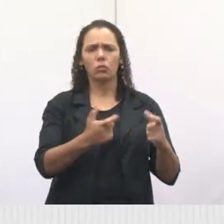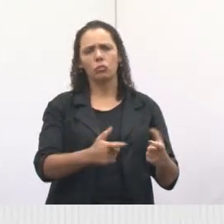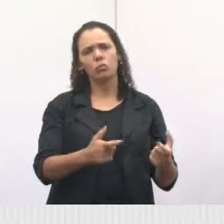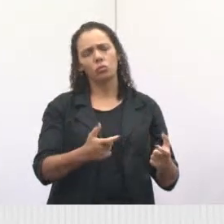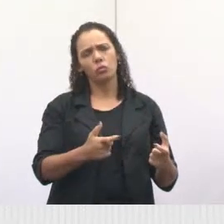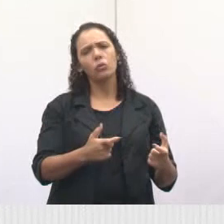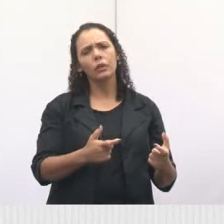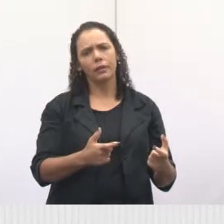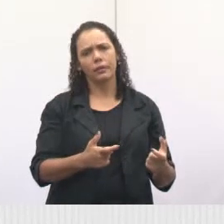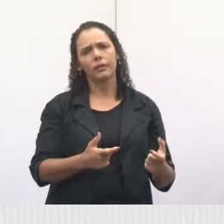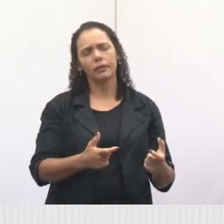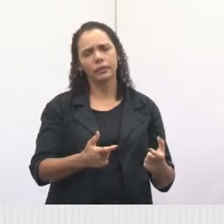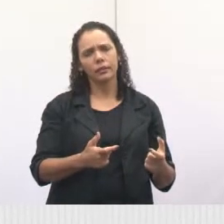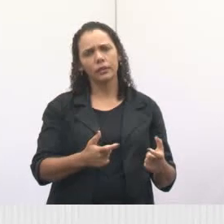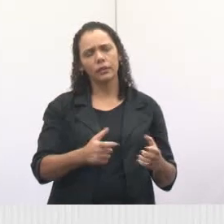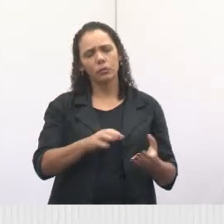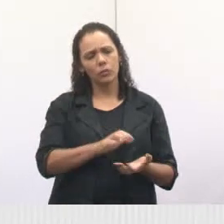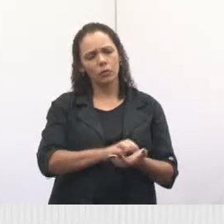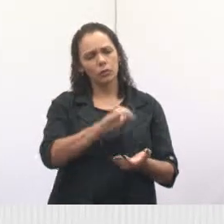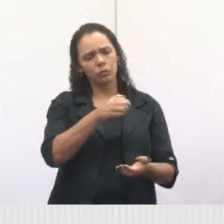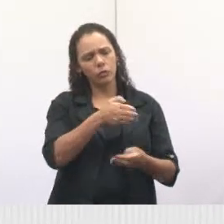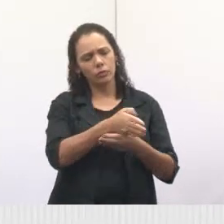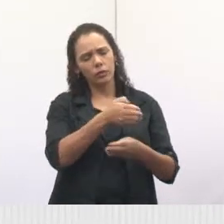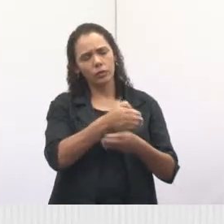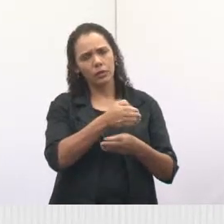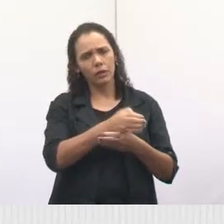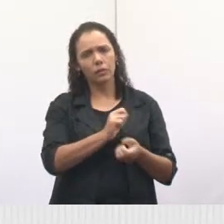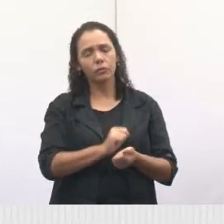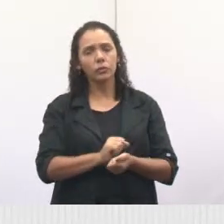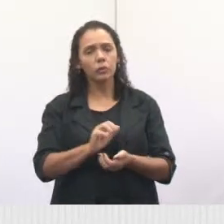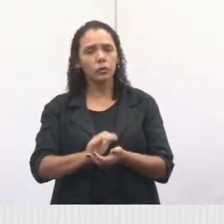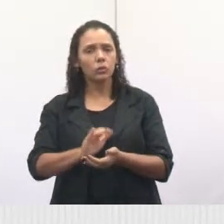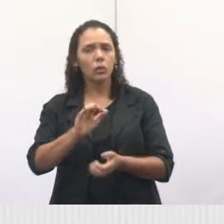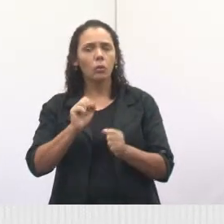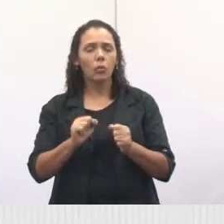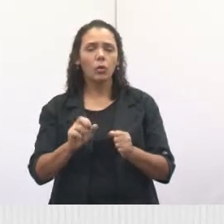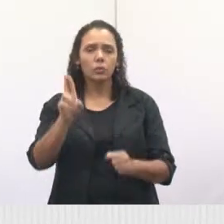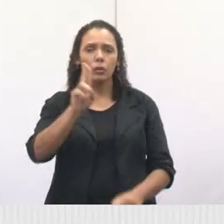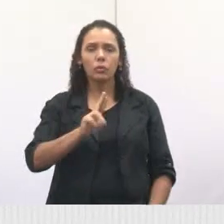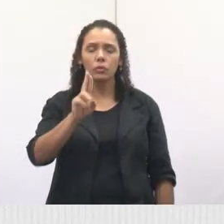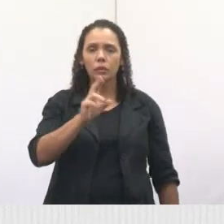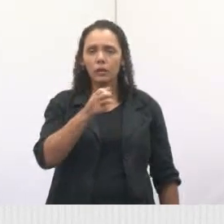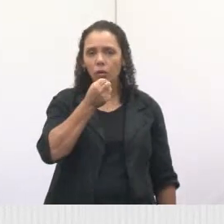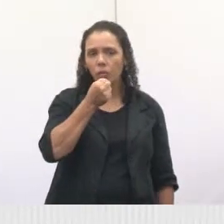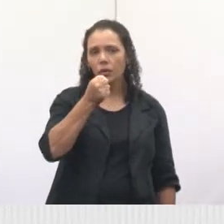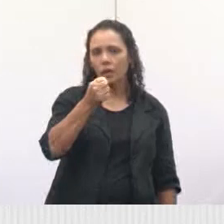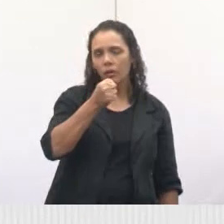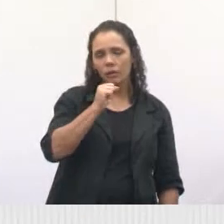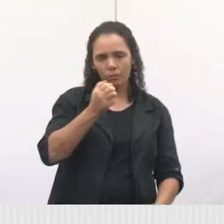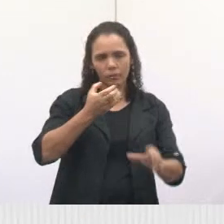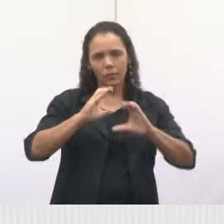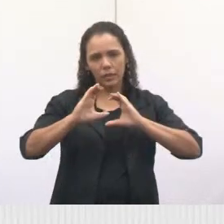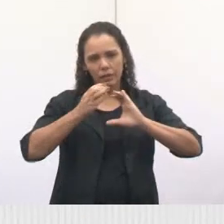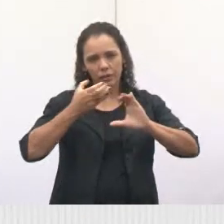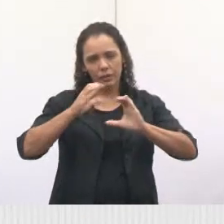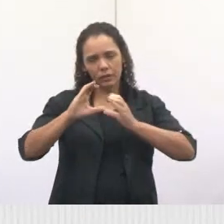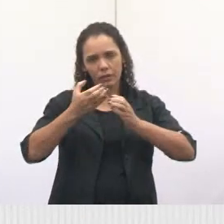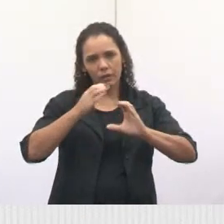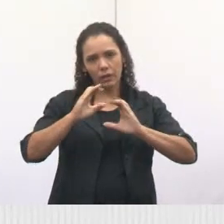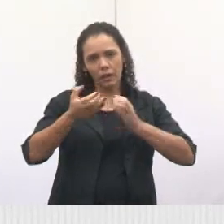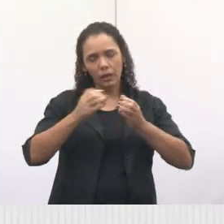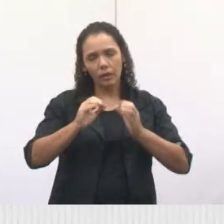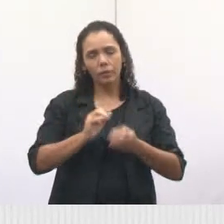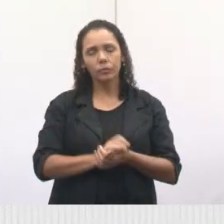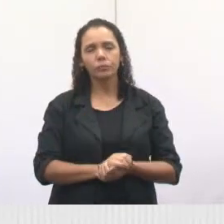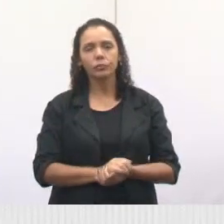no recesso. Que os idosos possam utilizar o karaokê em período integral durante o